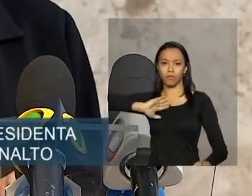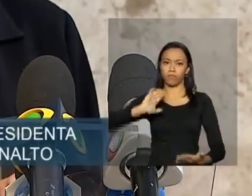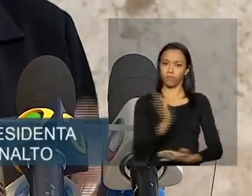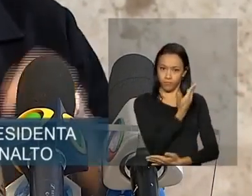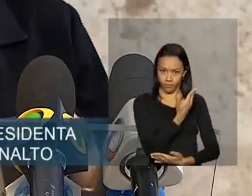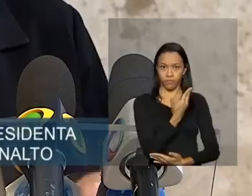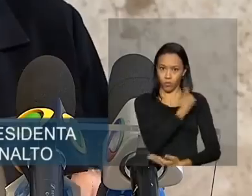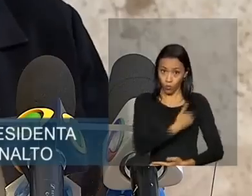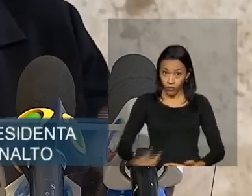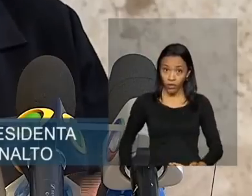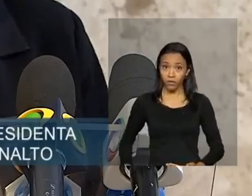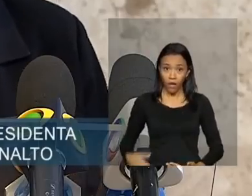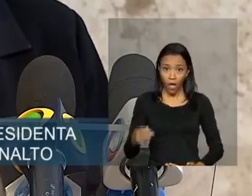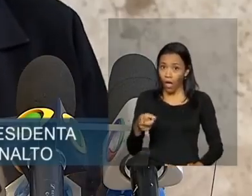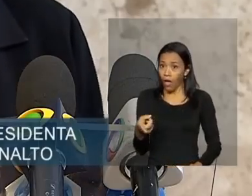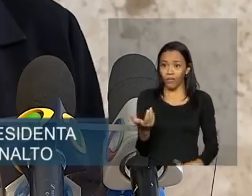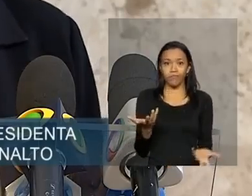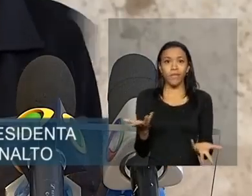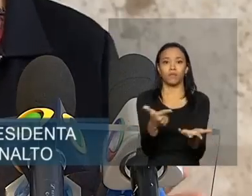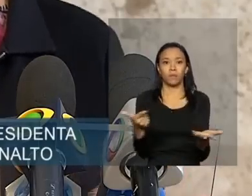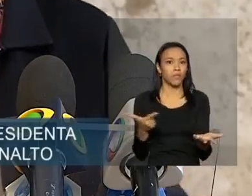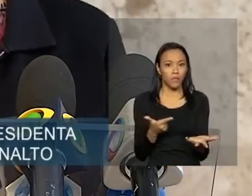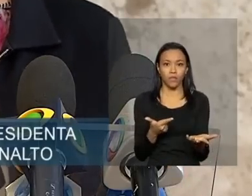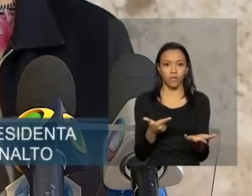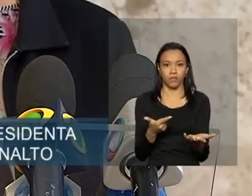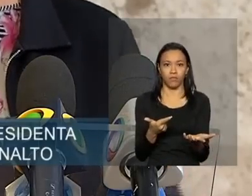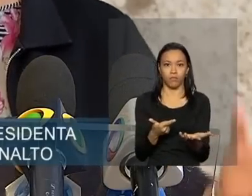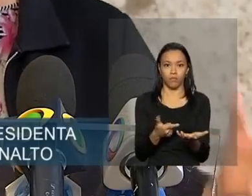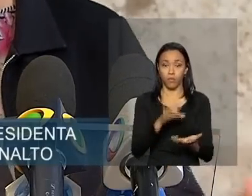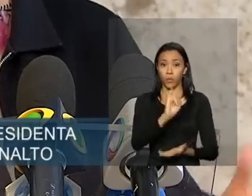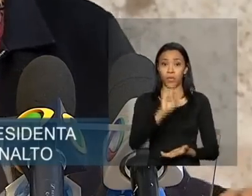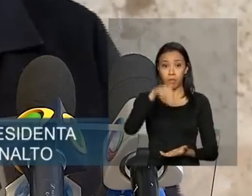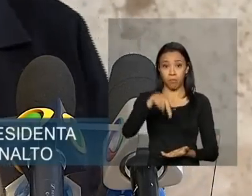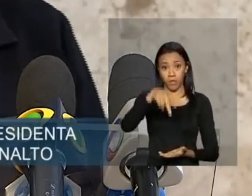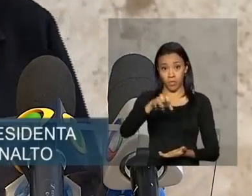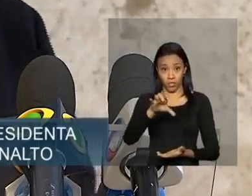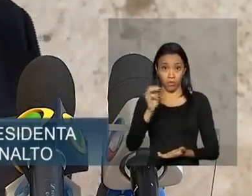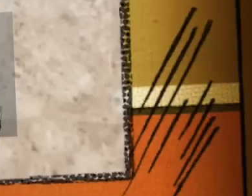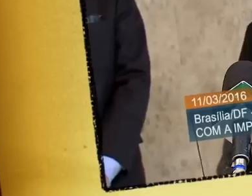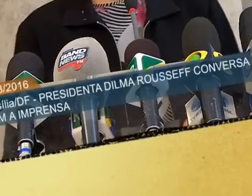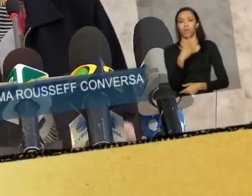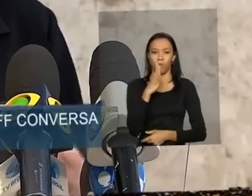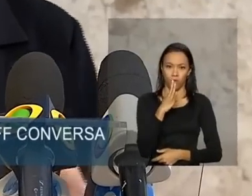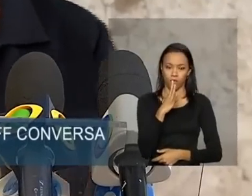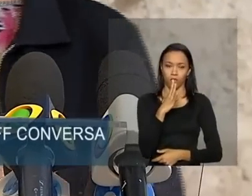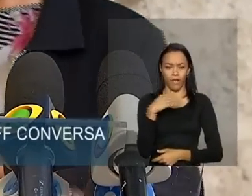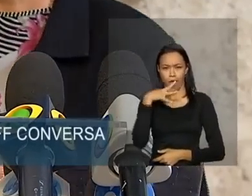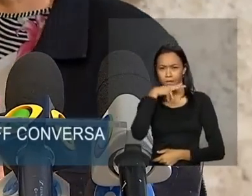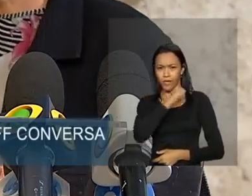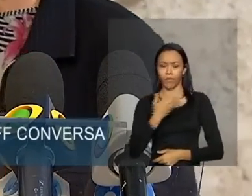é reconhecer que não existe base para impeachment. Ou então tentem o impeachment e nós vamos disputar isso. Pela